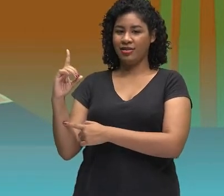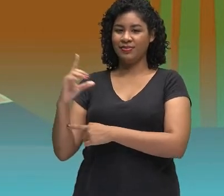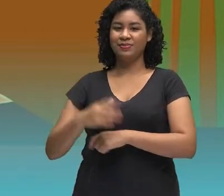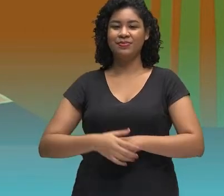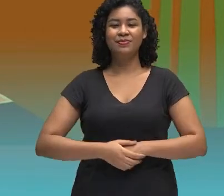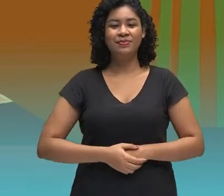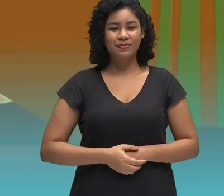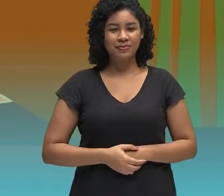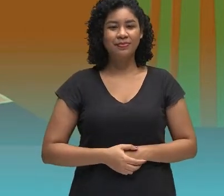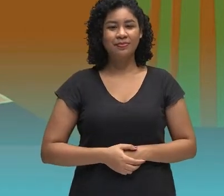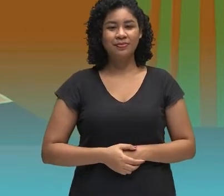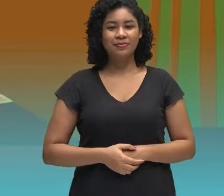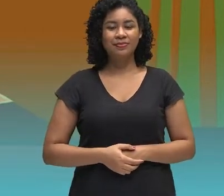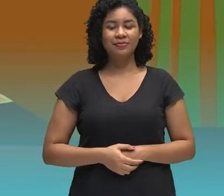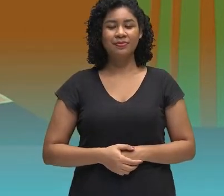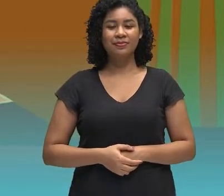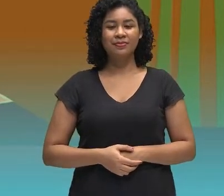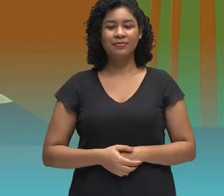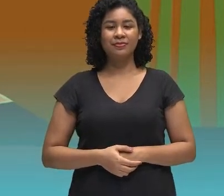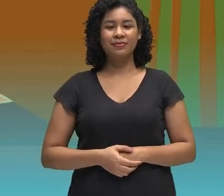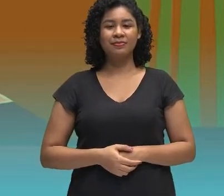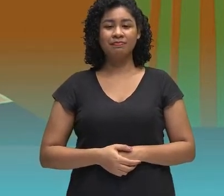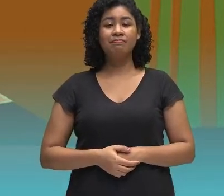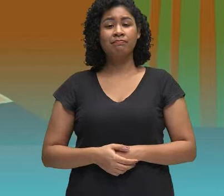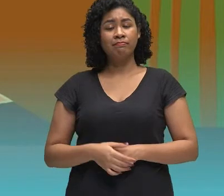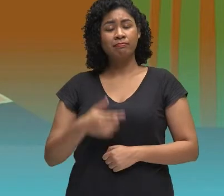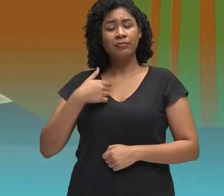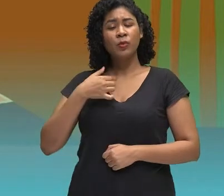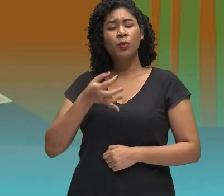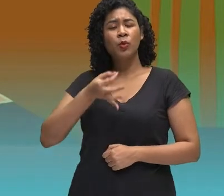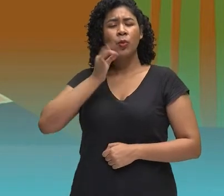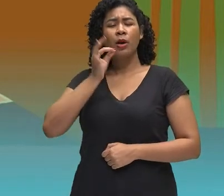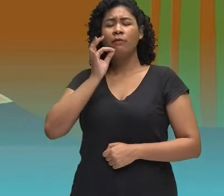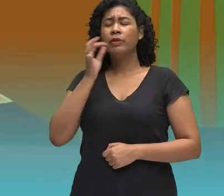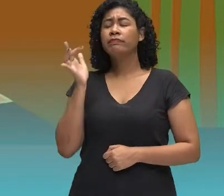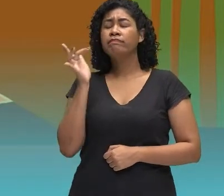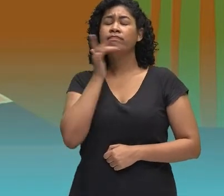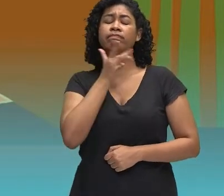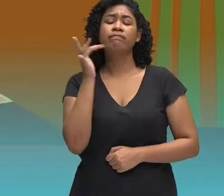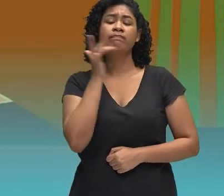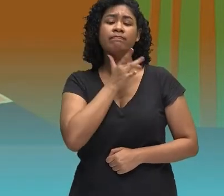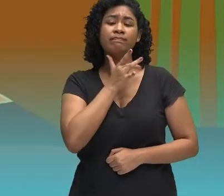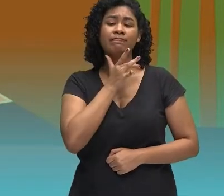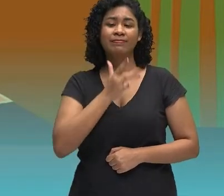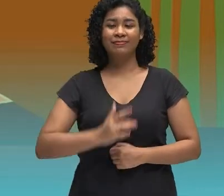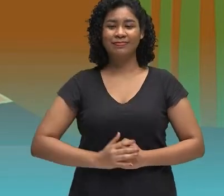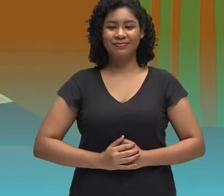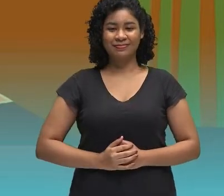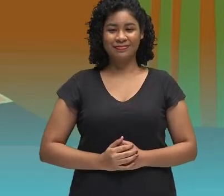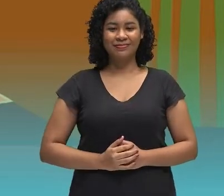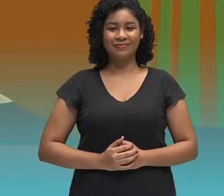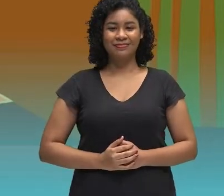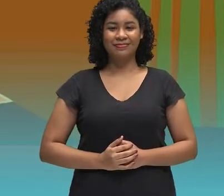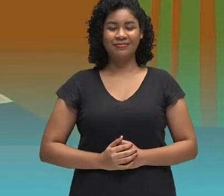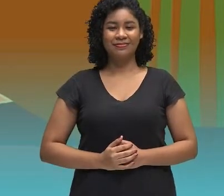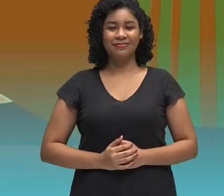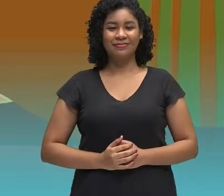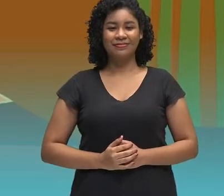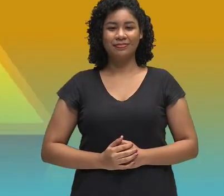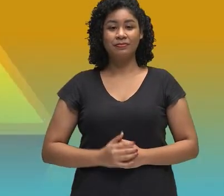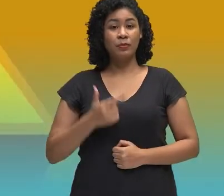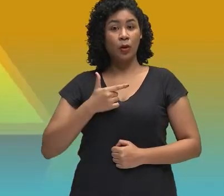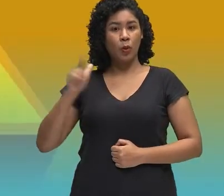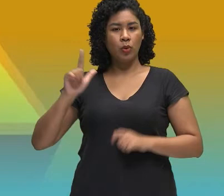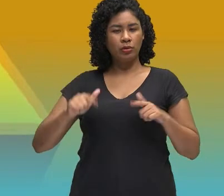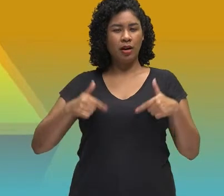I had a delicious breakfast. Eu tomei um café da manhã delicioso. Vamos ver mais uma atividade que ela fez,